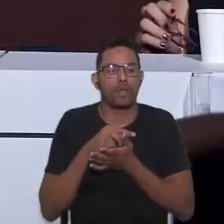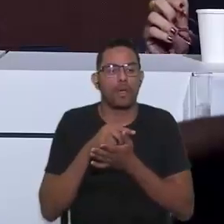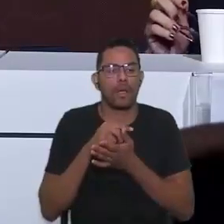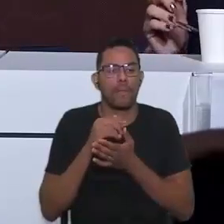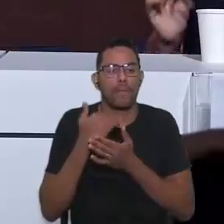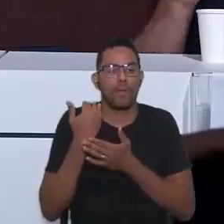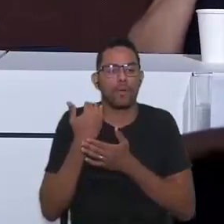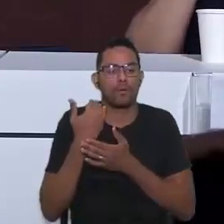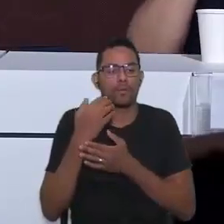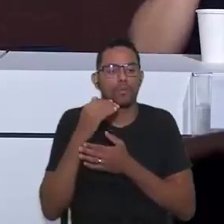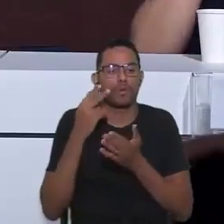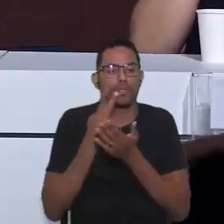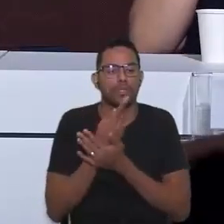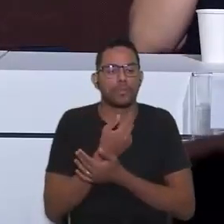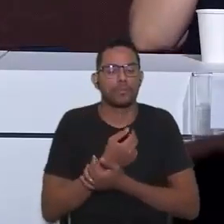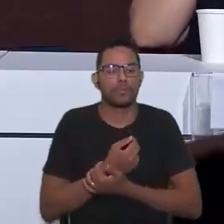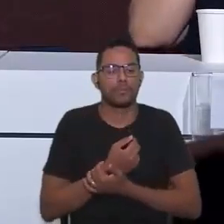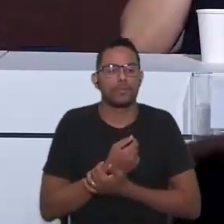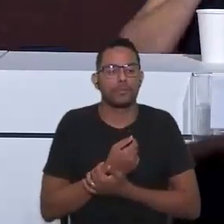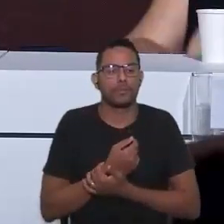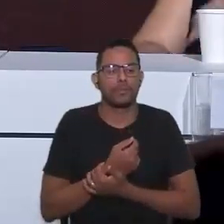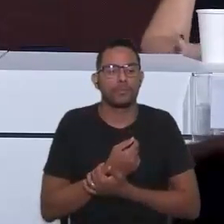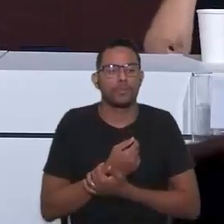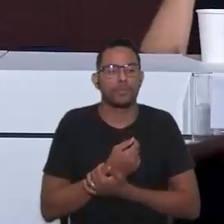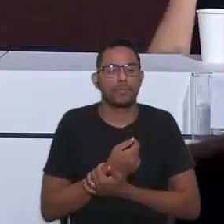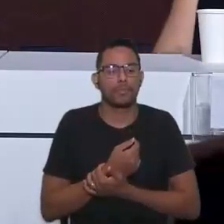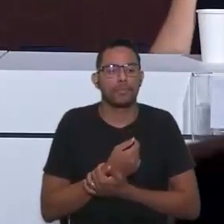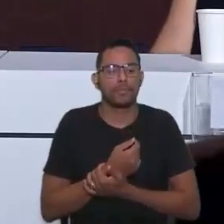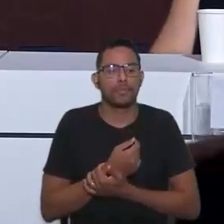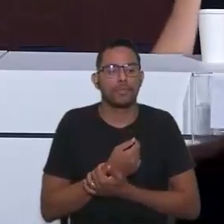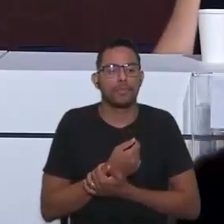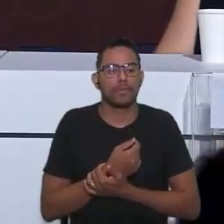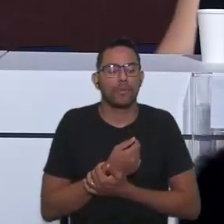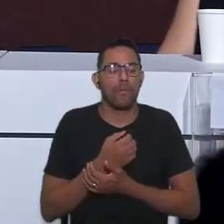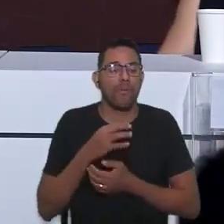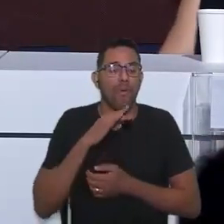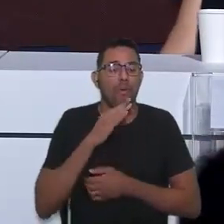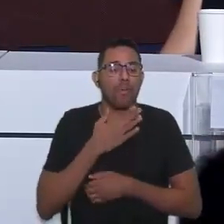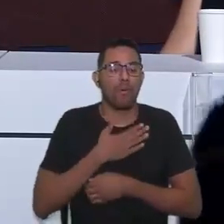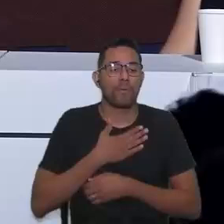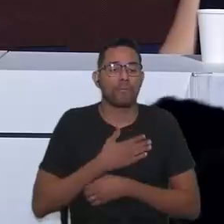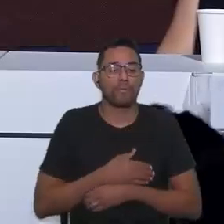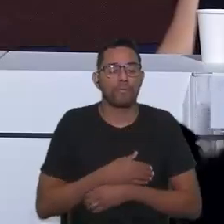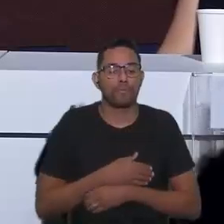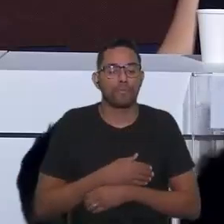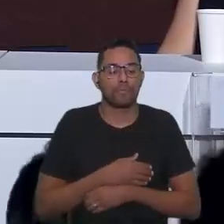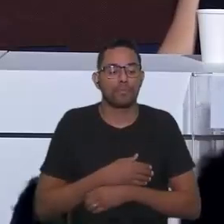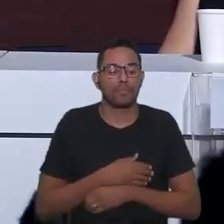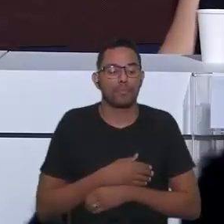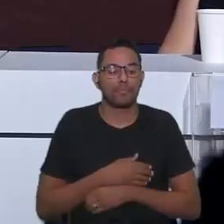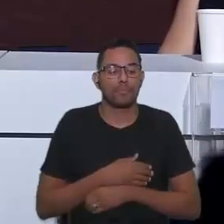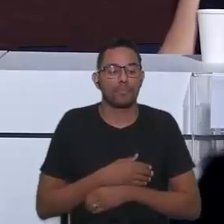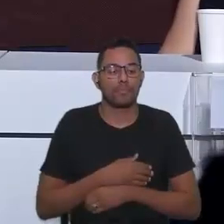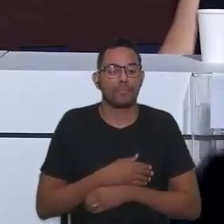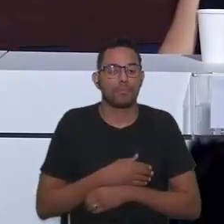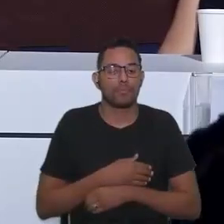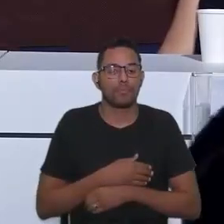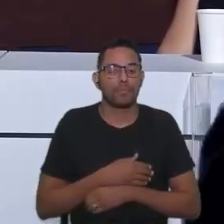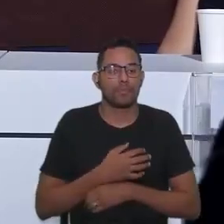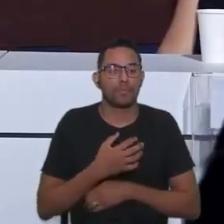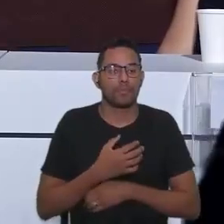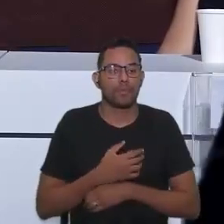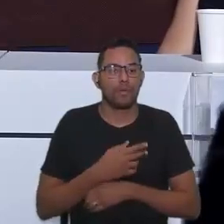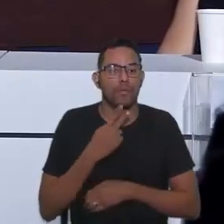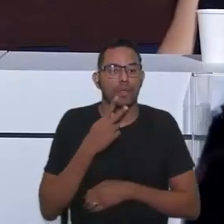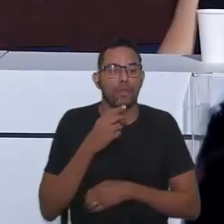dela acontecia. E aquilo tornou-se insuportável para mim e eu subitamente eu necessitei